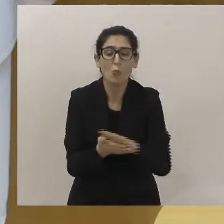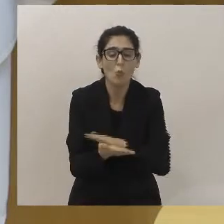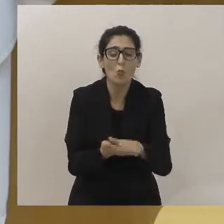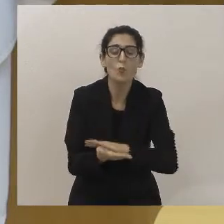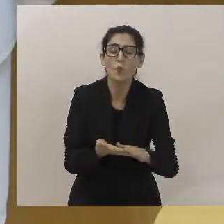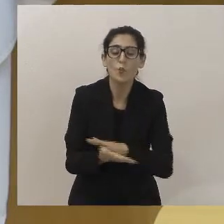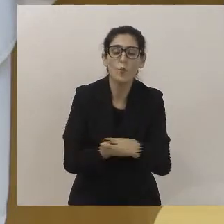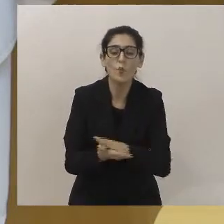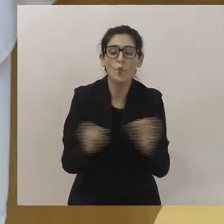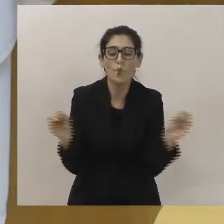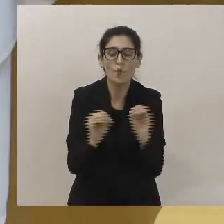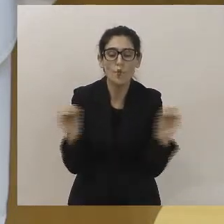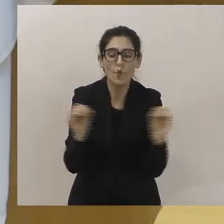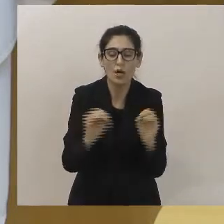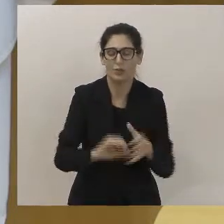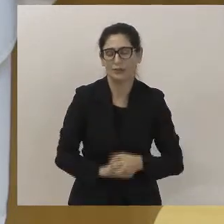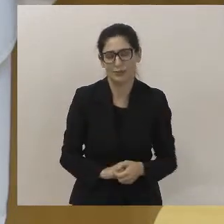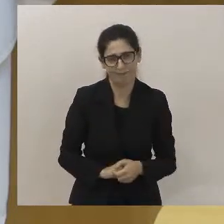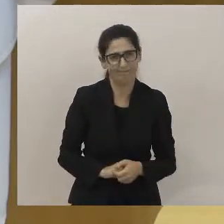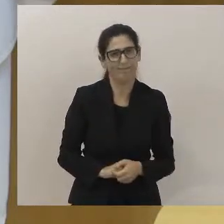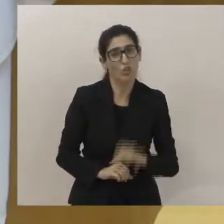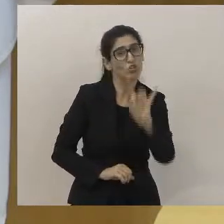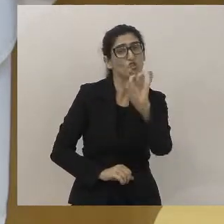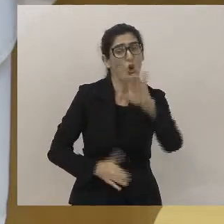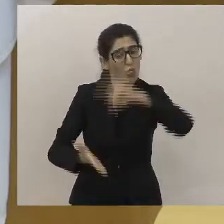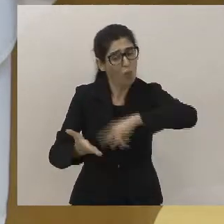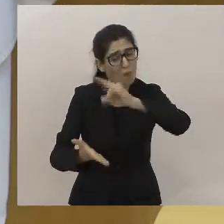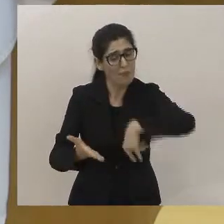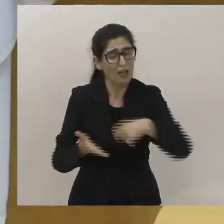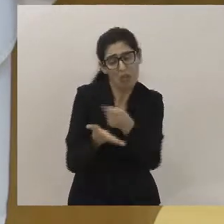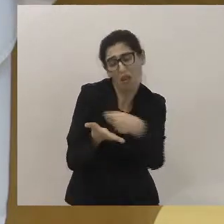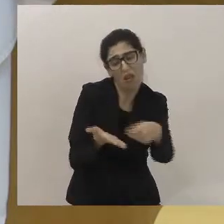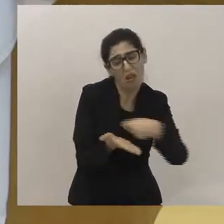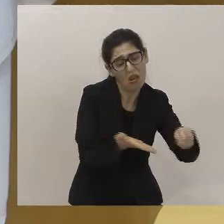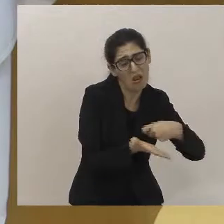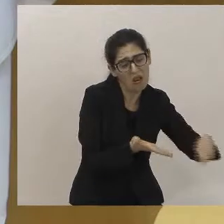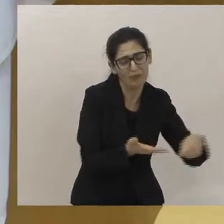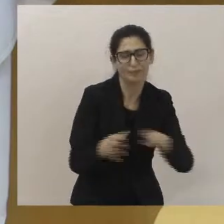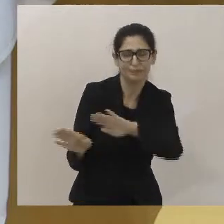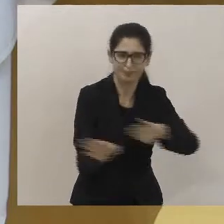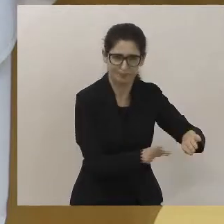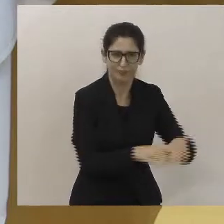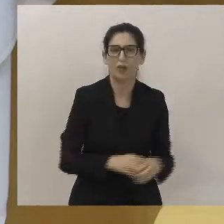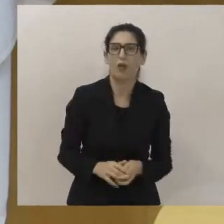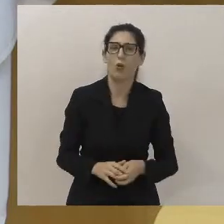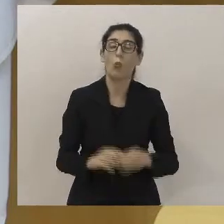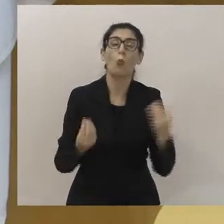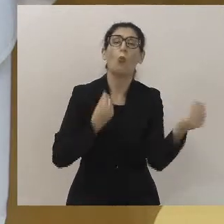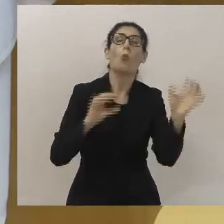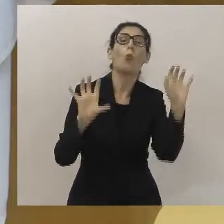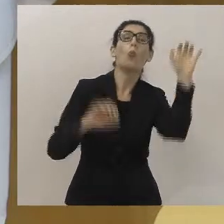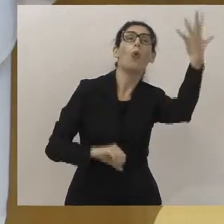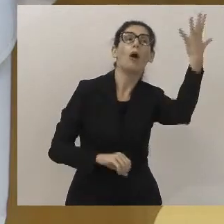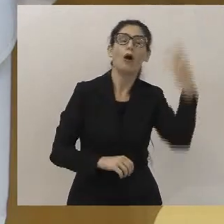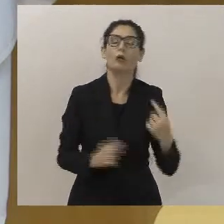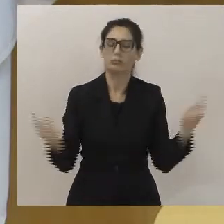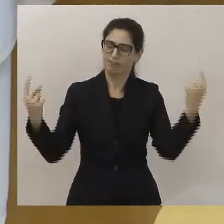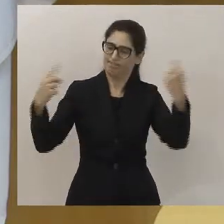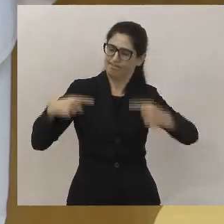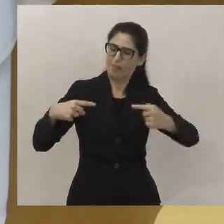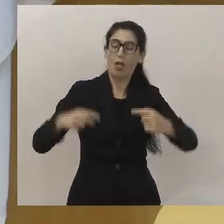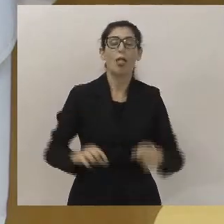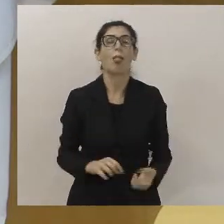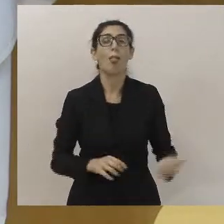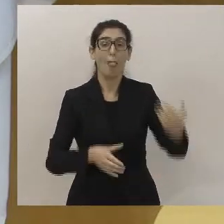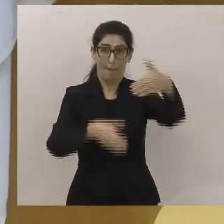quando a gente disputa uma eleição a gente apresenta projetos para a cidade ea gente tem que ter capacidade de